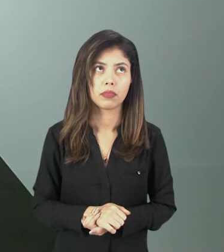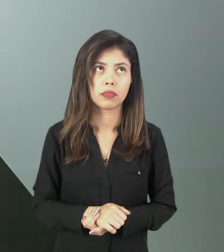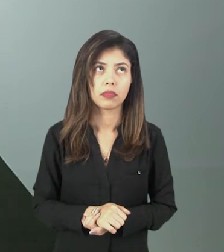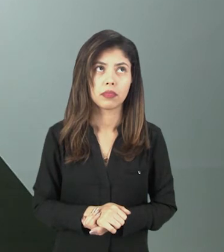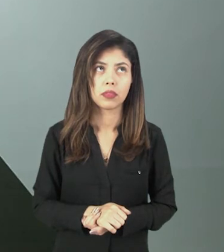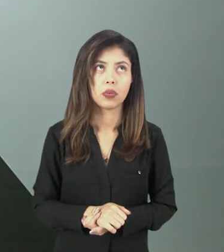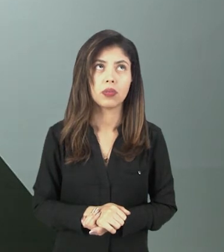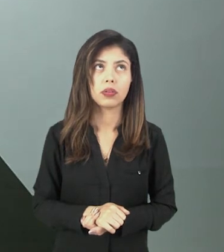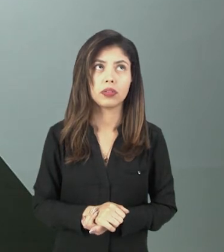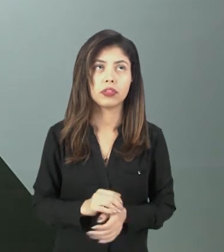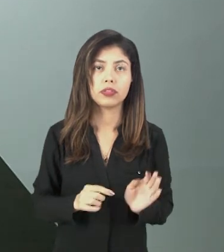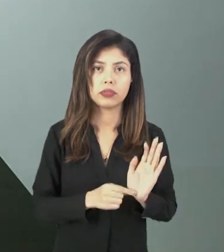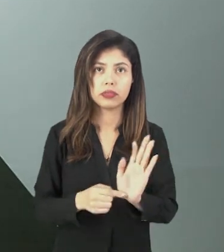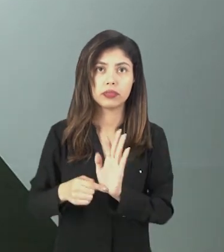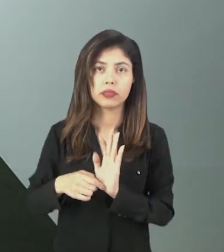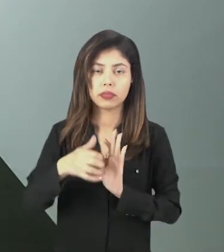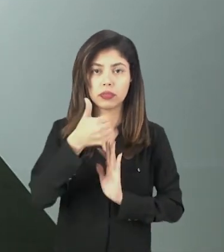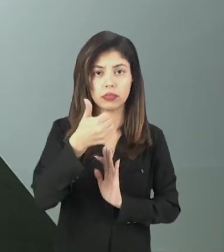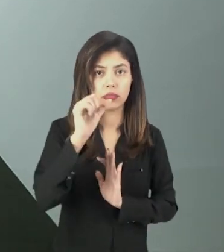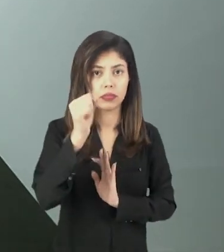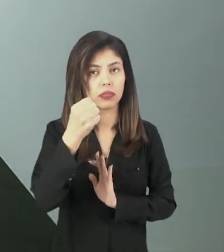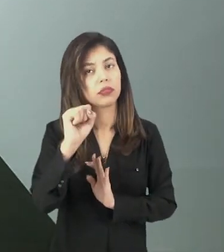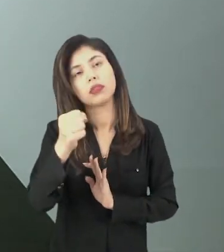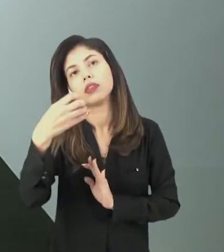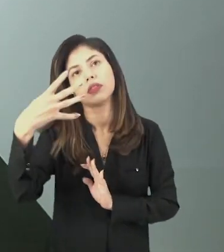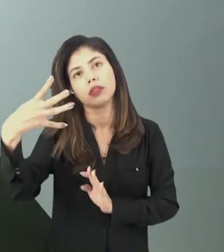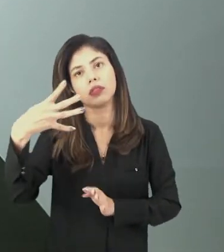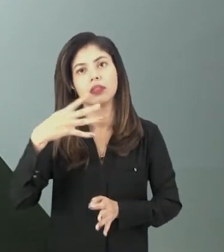então quanto vai dar isso